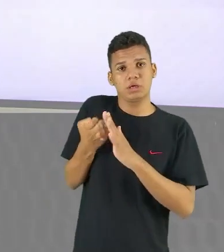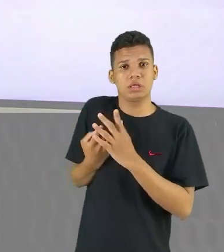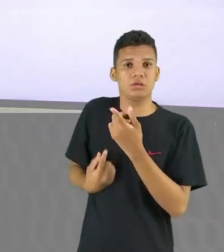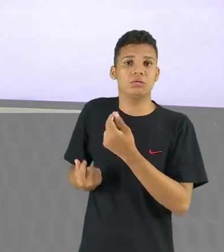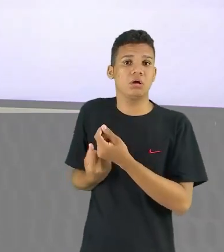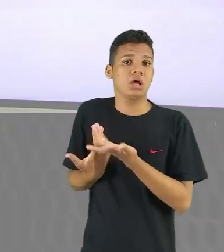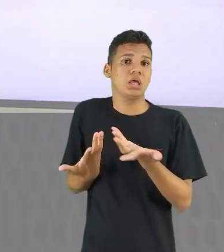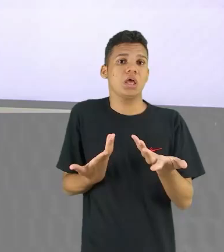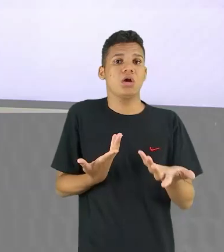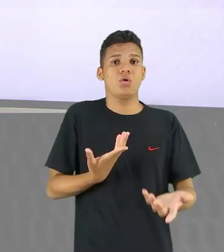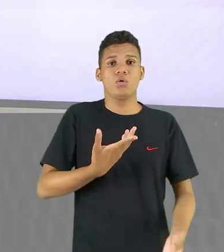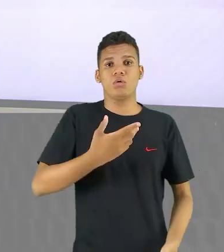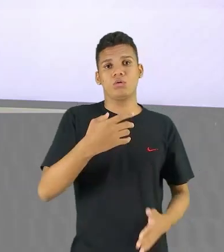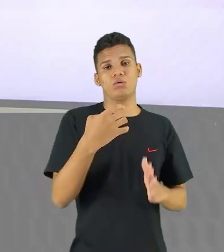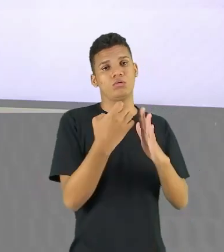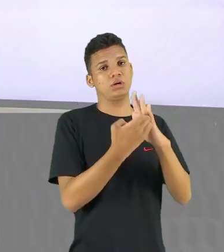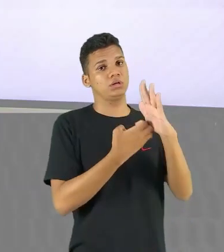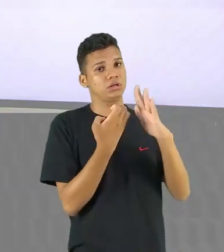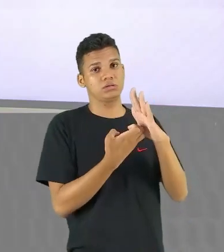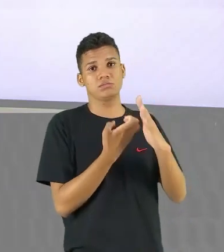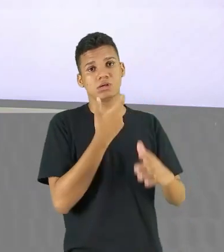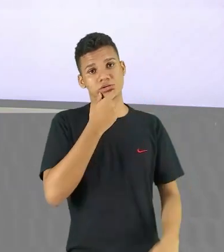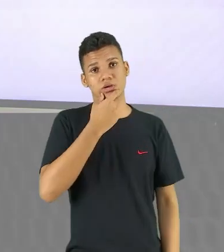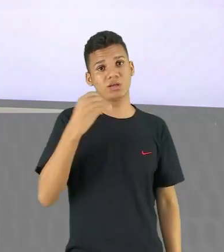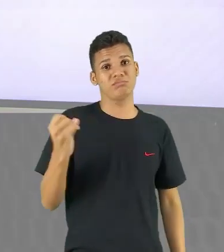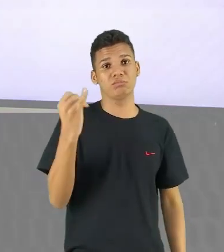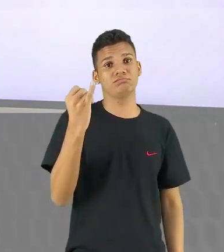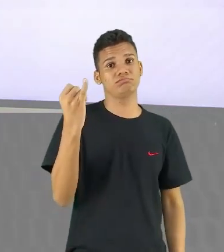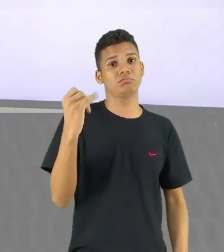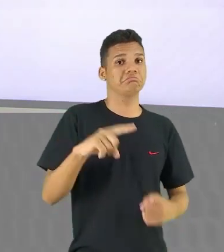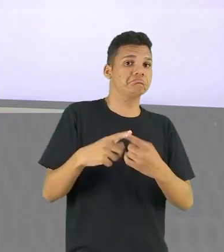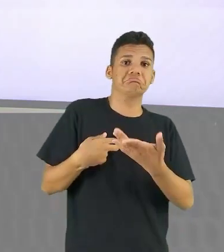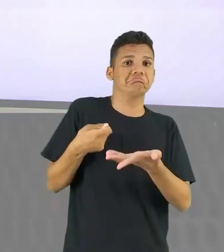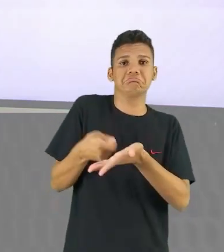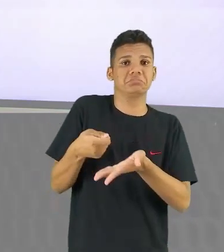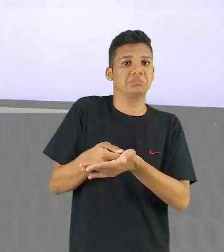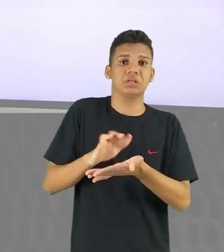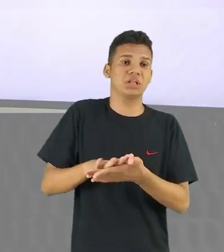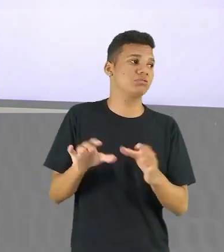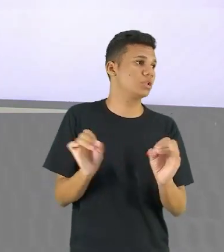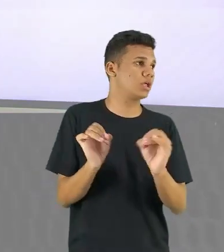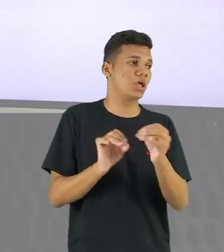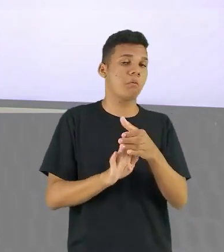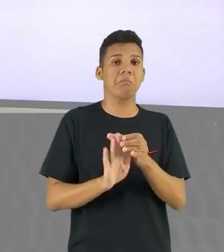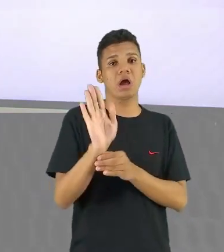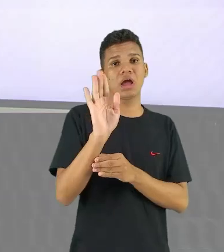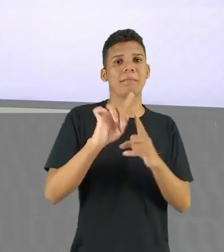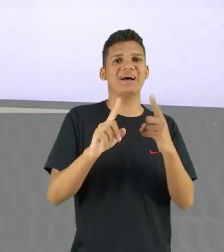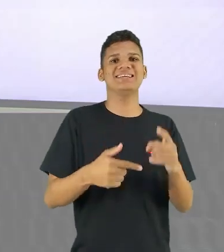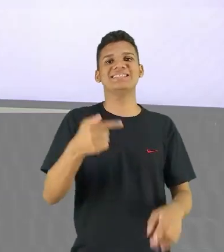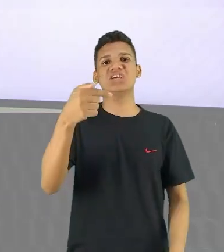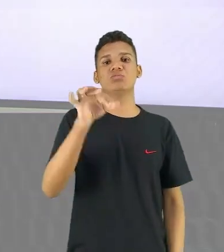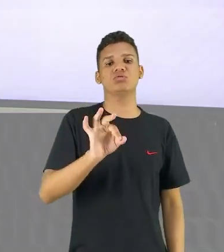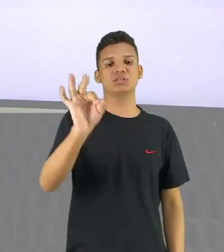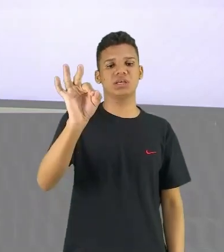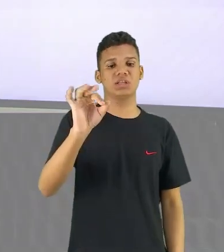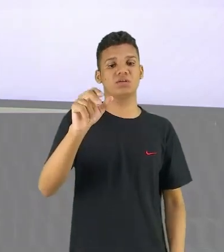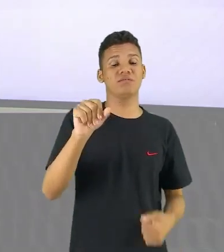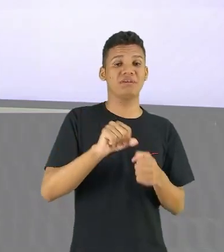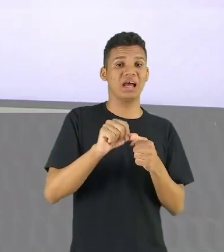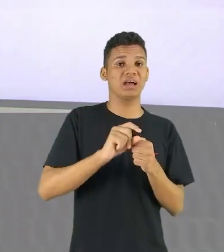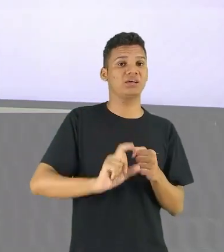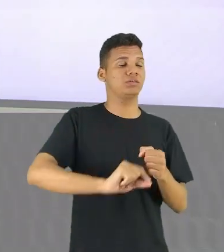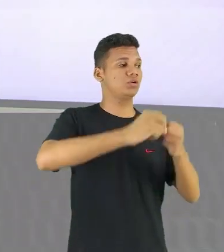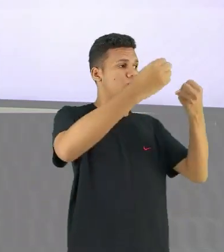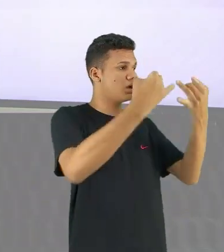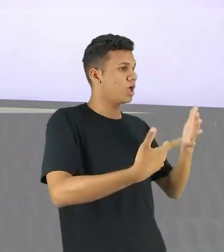inglês é importante, então as empresas não investem, e apenas 7% das pessoas que fazem esse relato